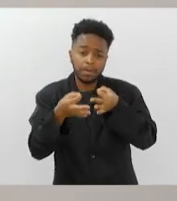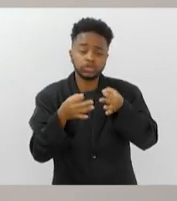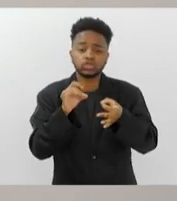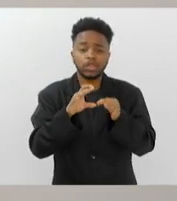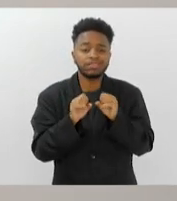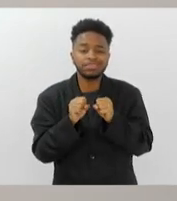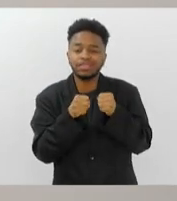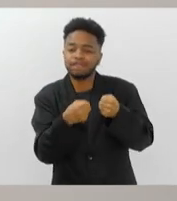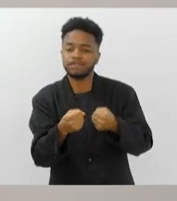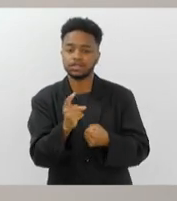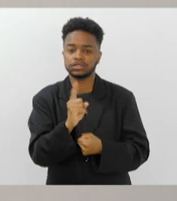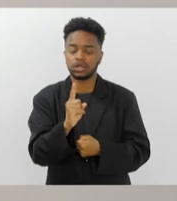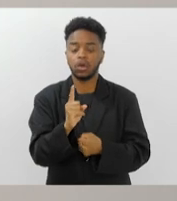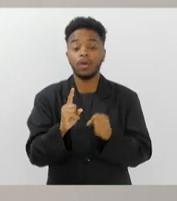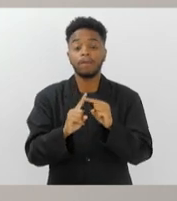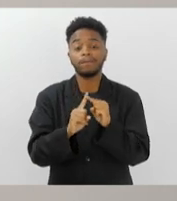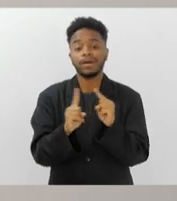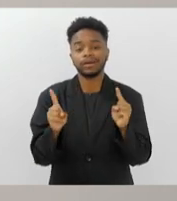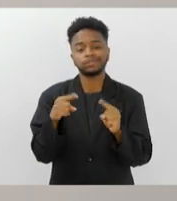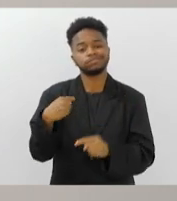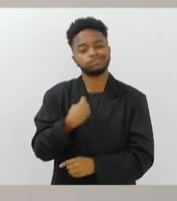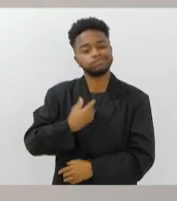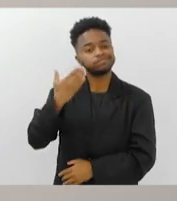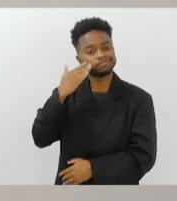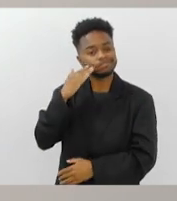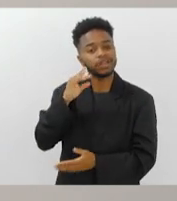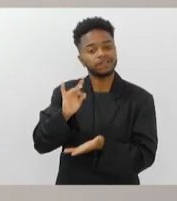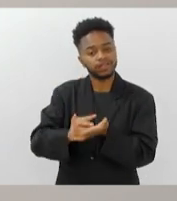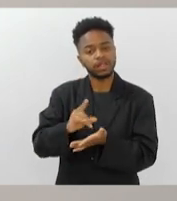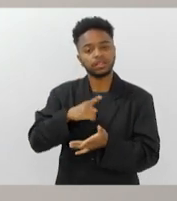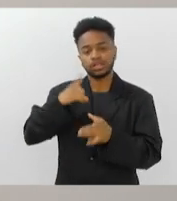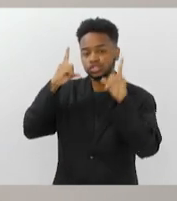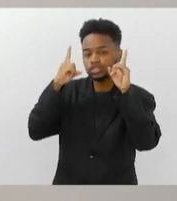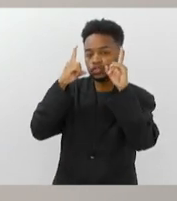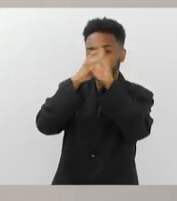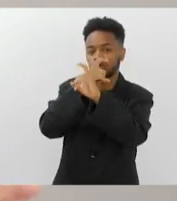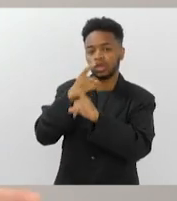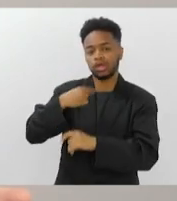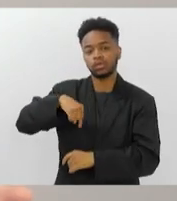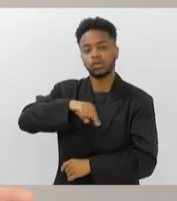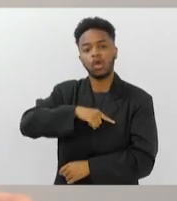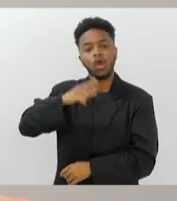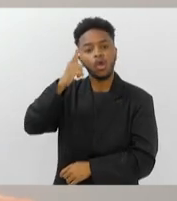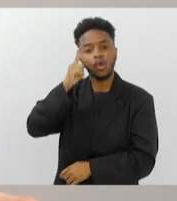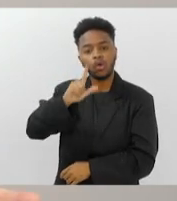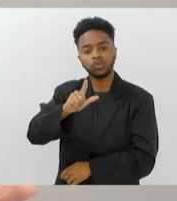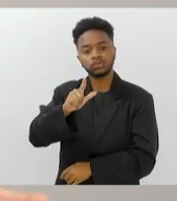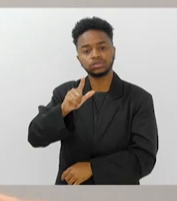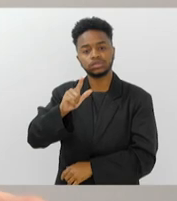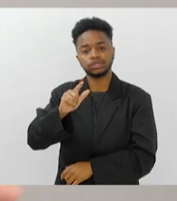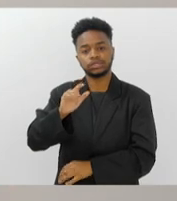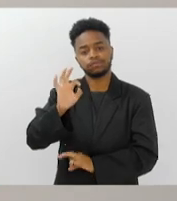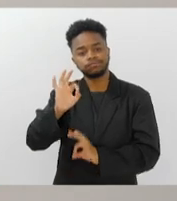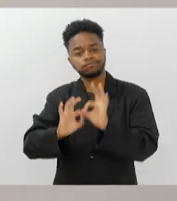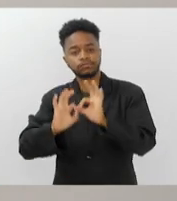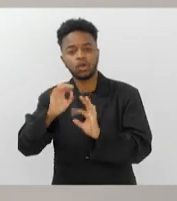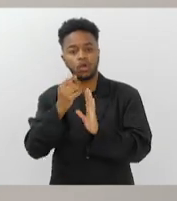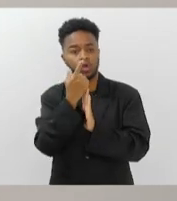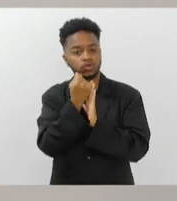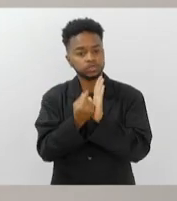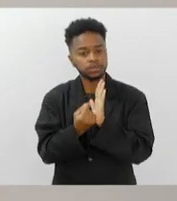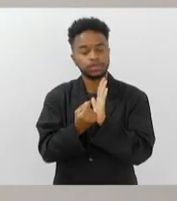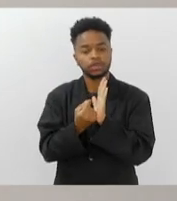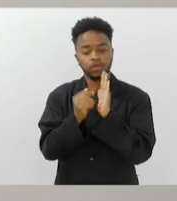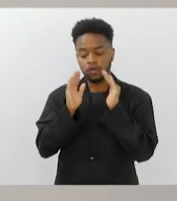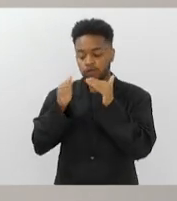infelizmente a gente entende que existe realmente uma dificuldade muito grande da gente mexer ou lidar com o orçamento eh voltado paraa